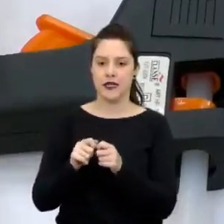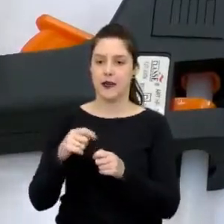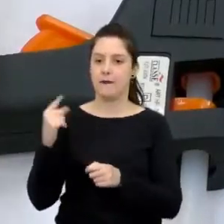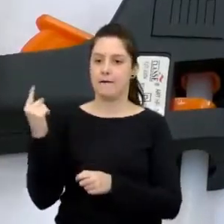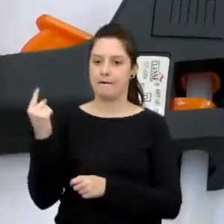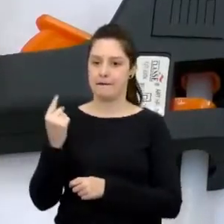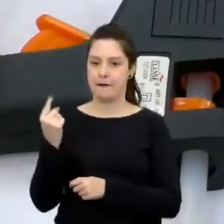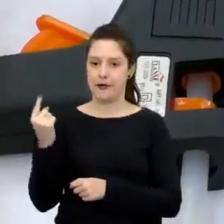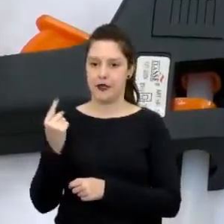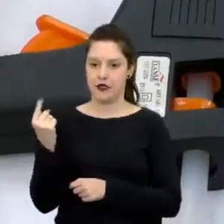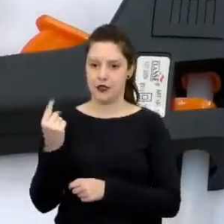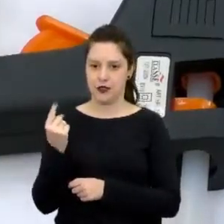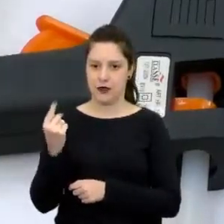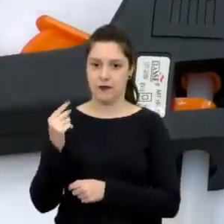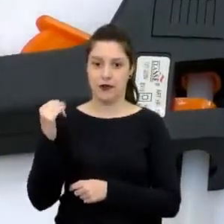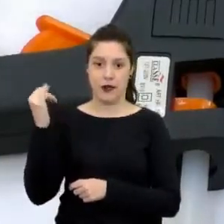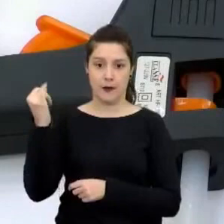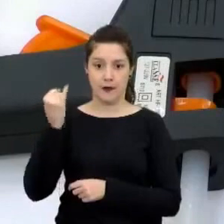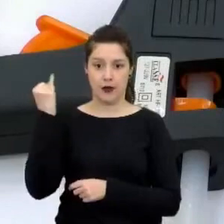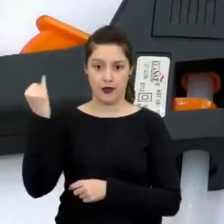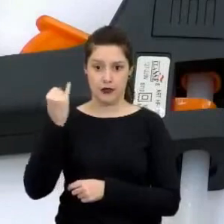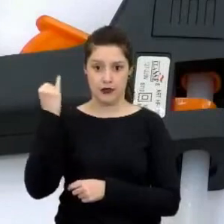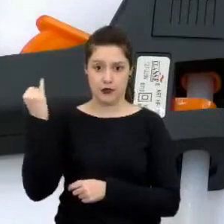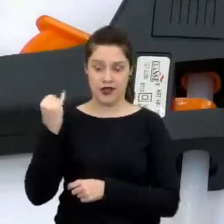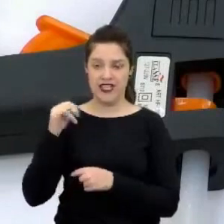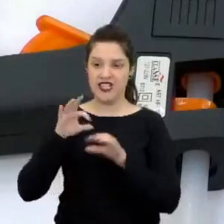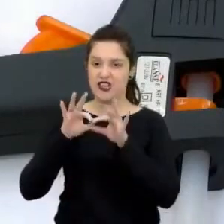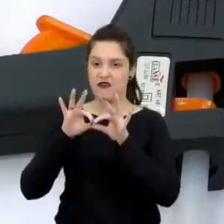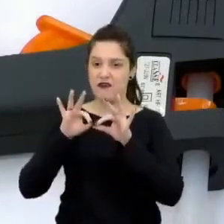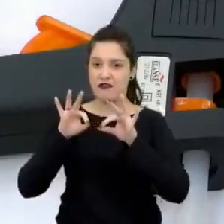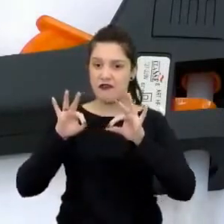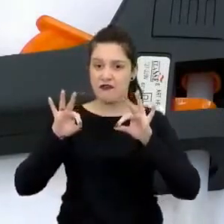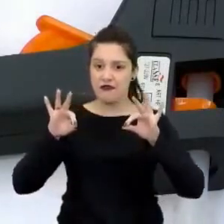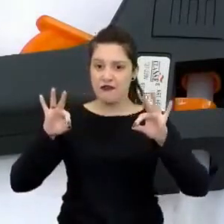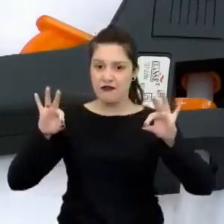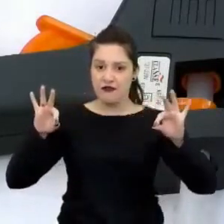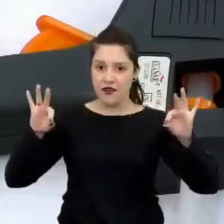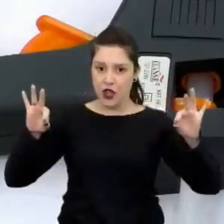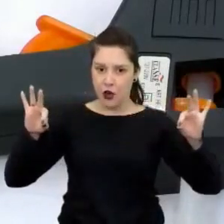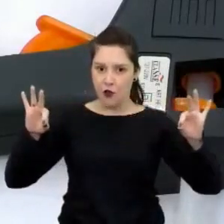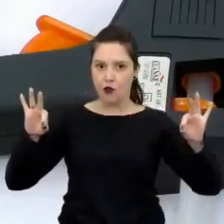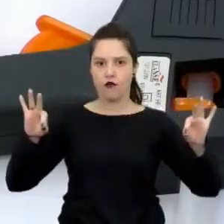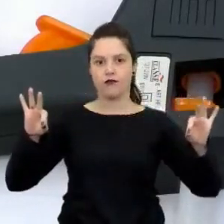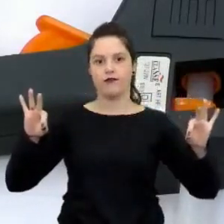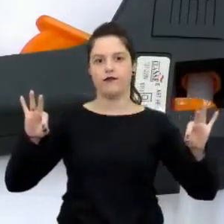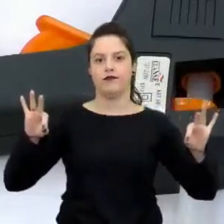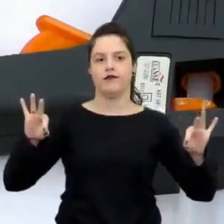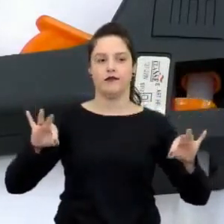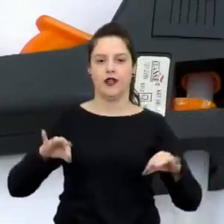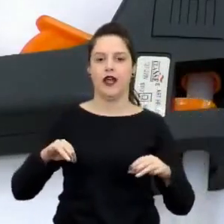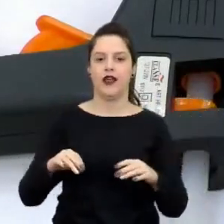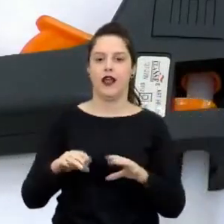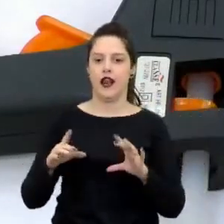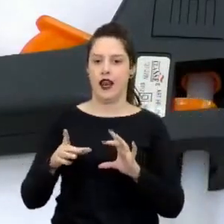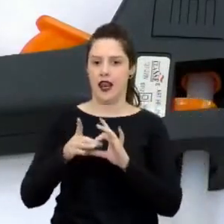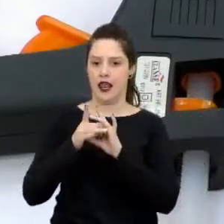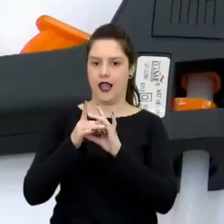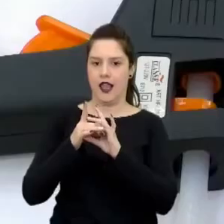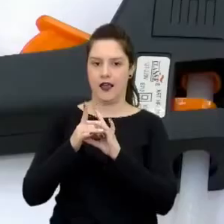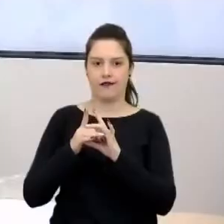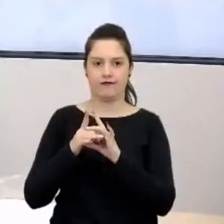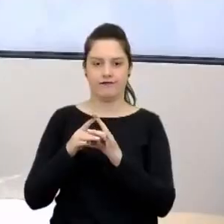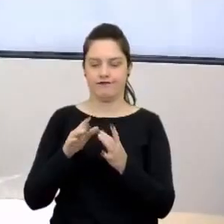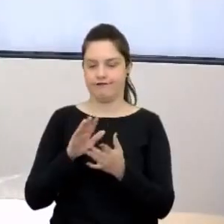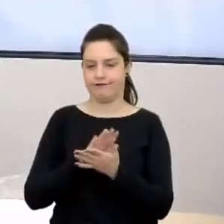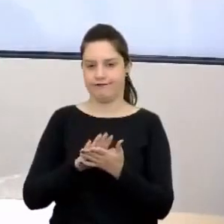a primeira coisa que é importante eu estou montando esse fio sem estar ligado a nada. E isso é muito importante. Segunda